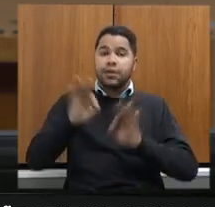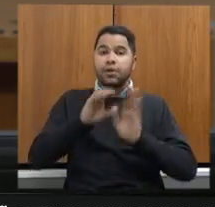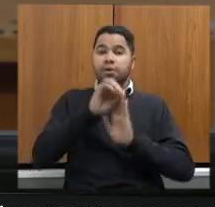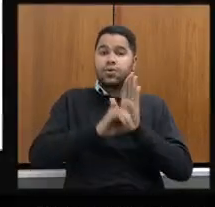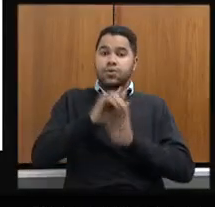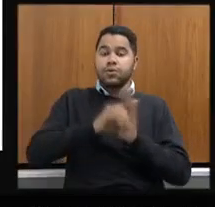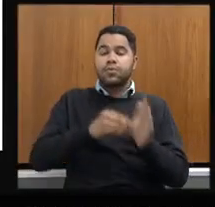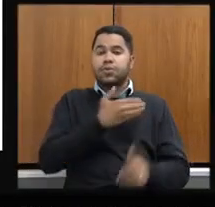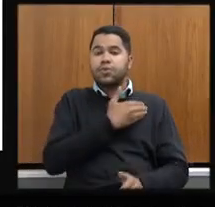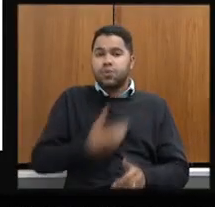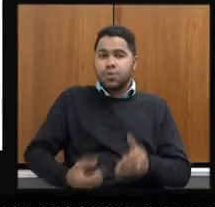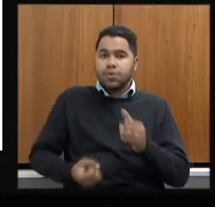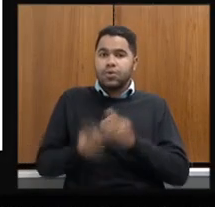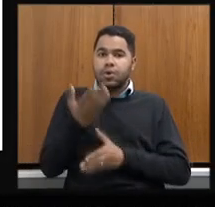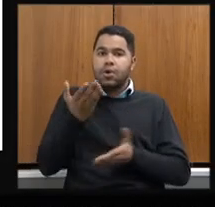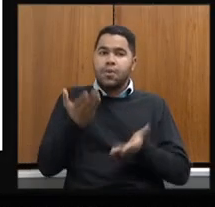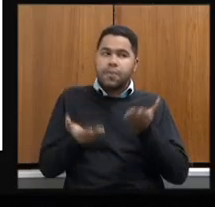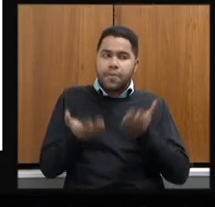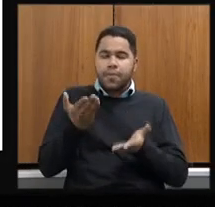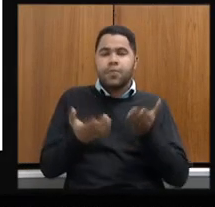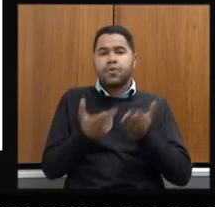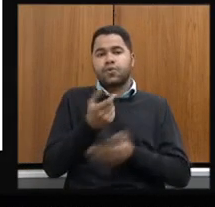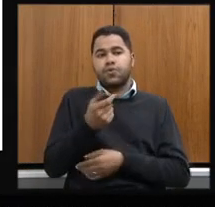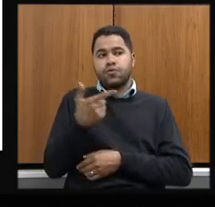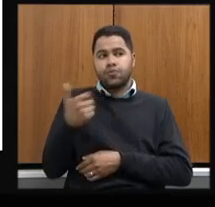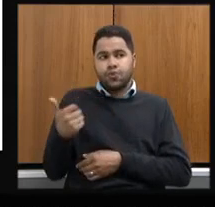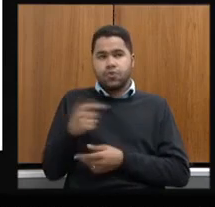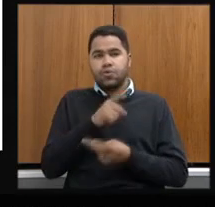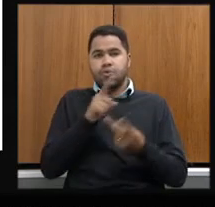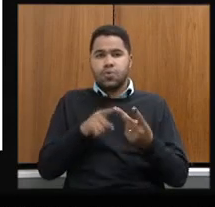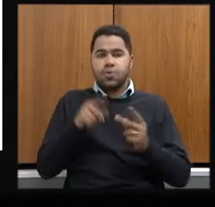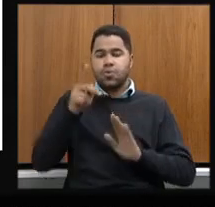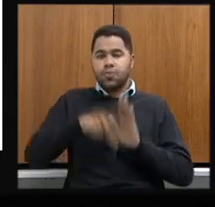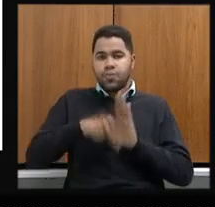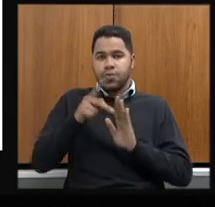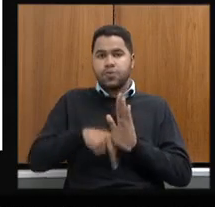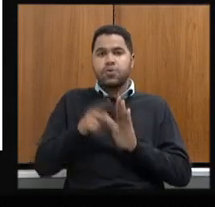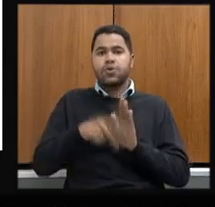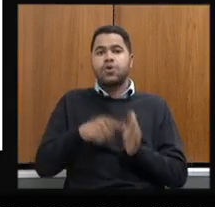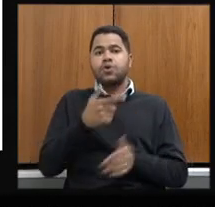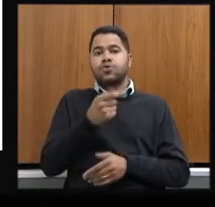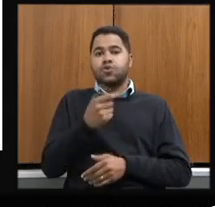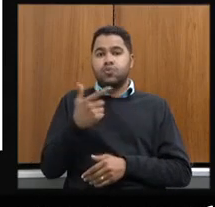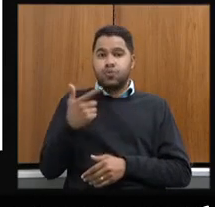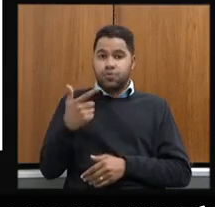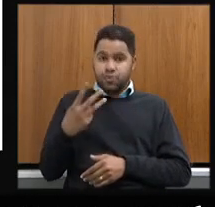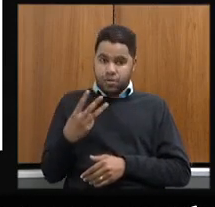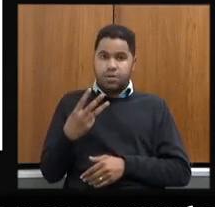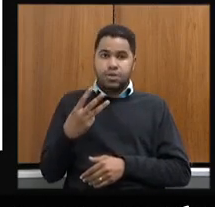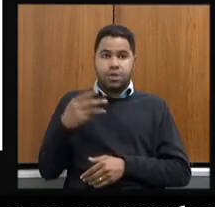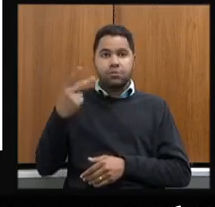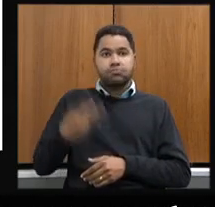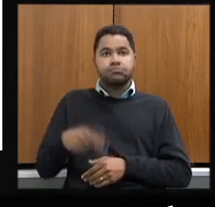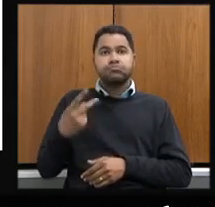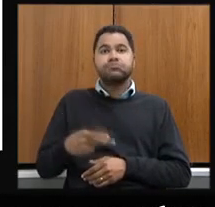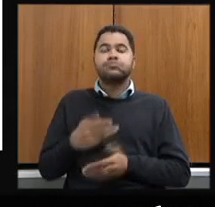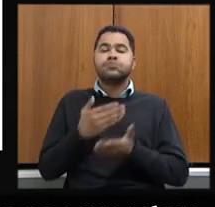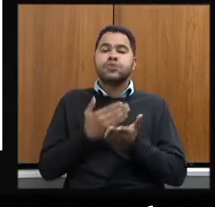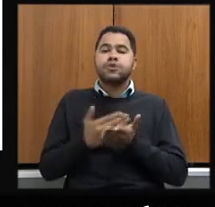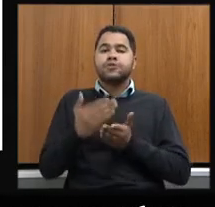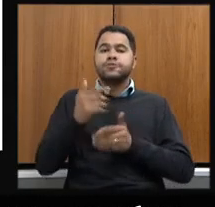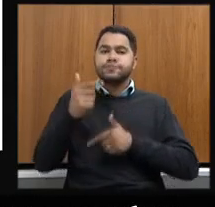público elaboração do Balanço social 2021 e o projeto zero Dawn 2 1023 e apreciados por essa caso o início